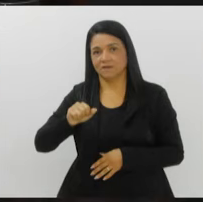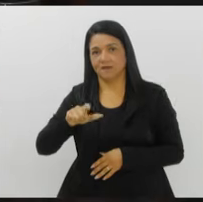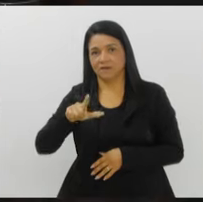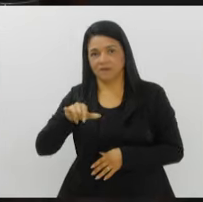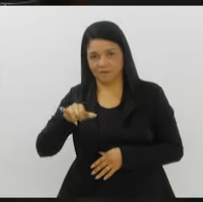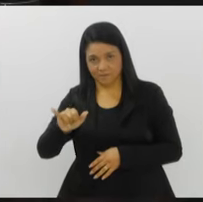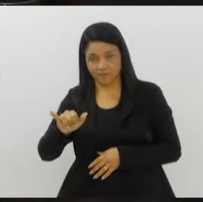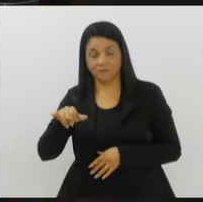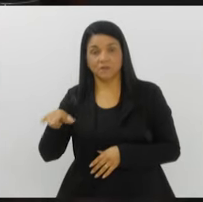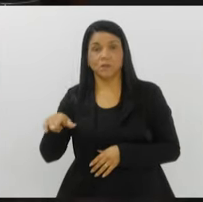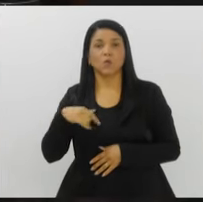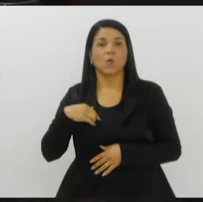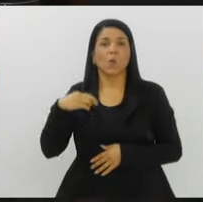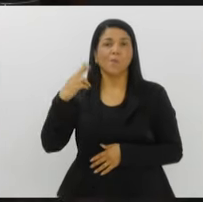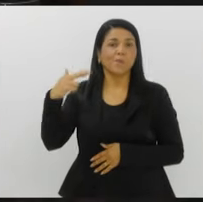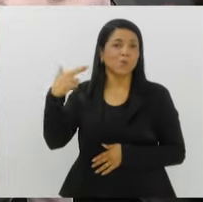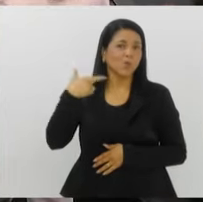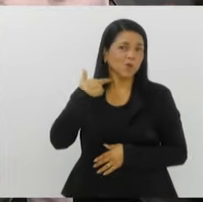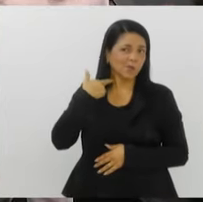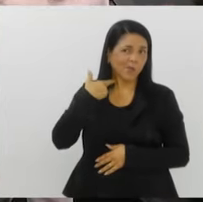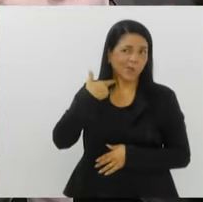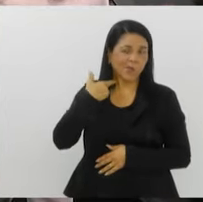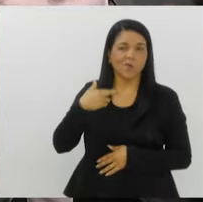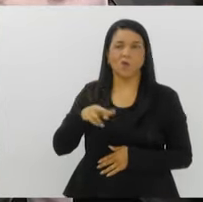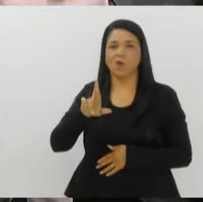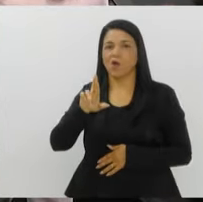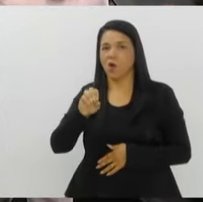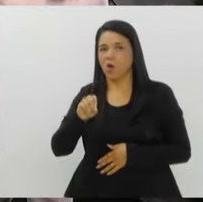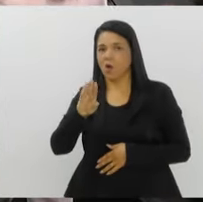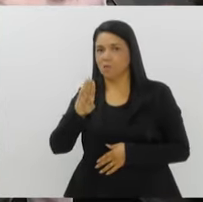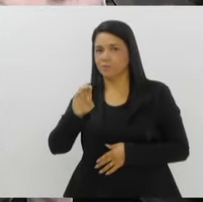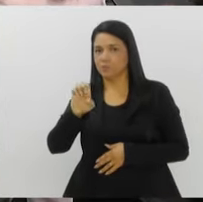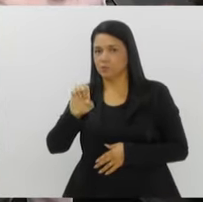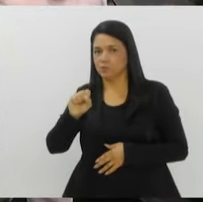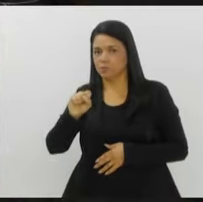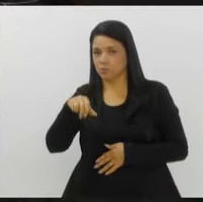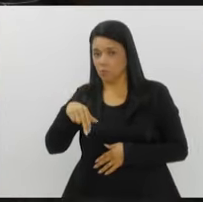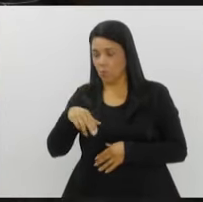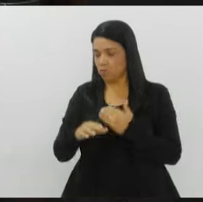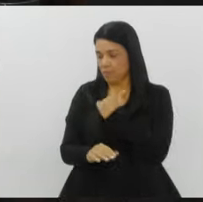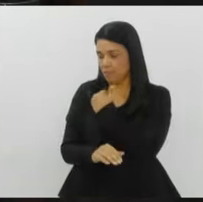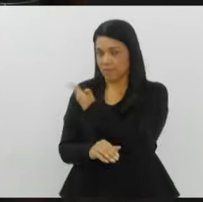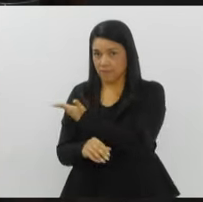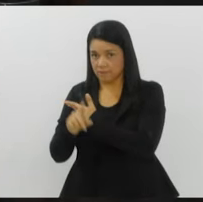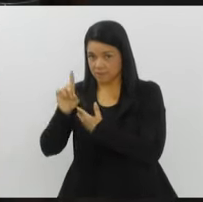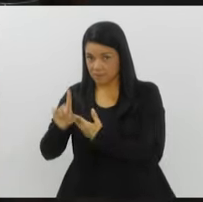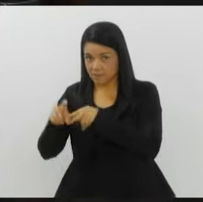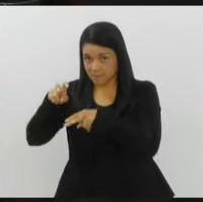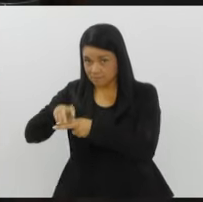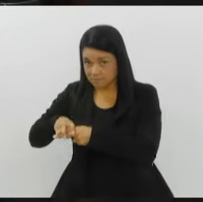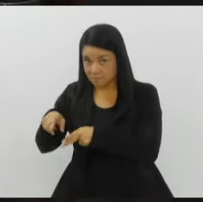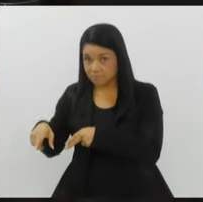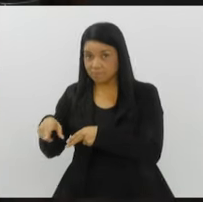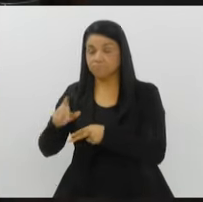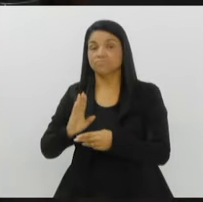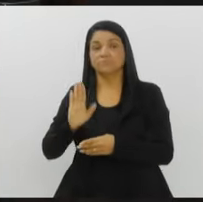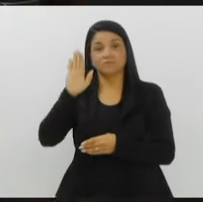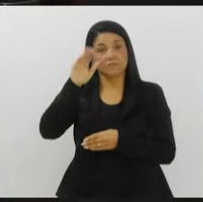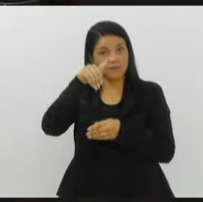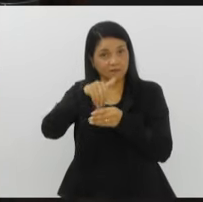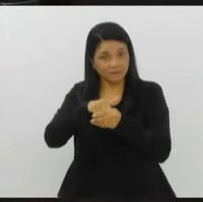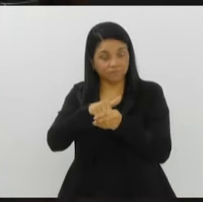que está sentado aqui à minha direita, foi eleito para o colegiado